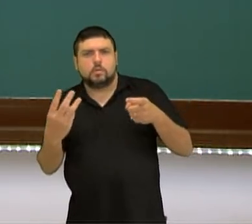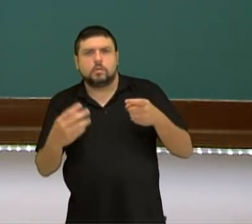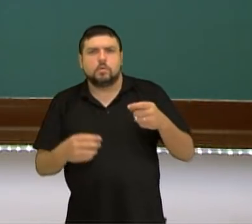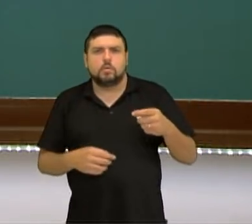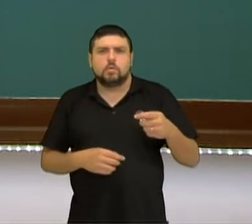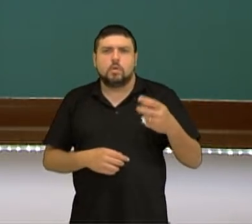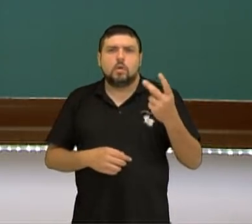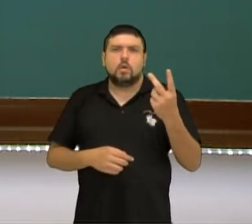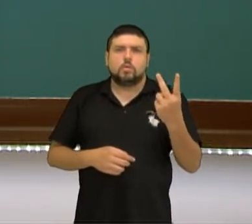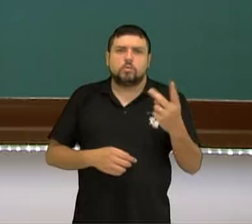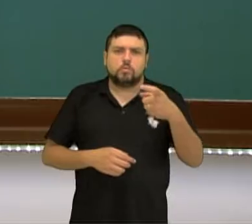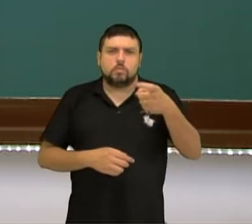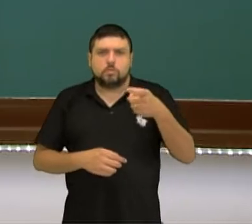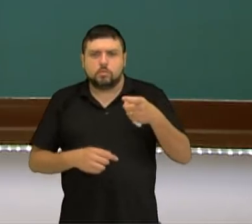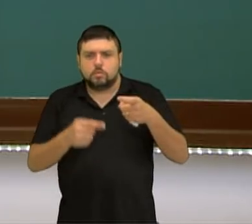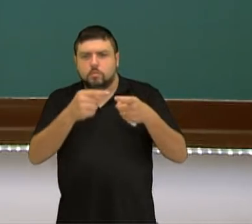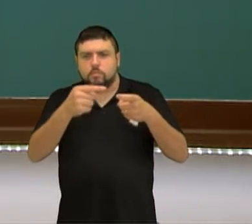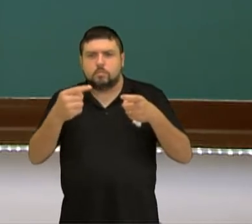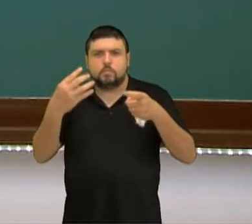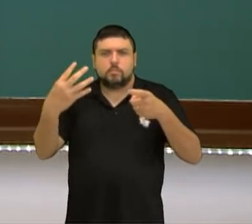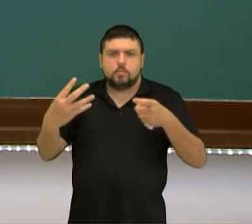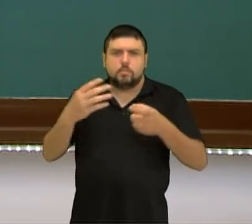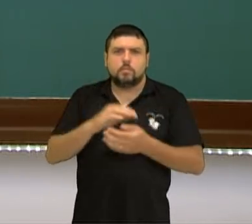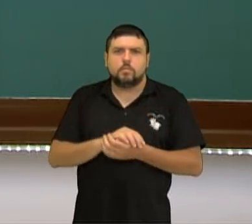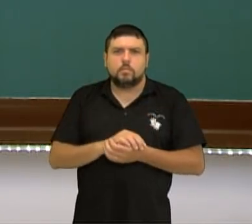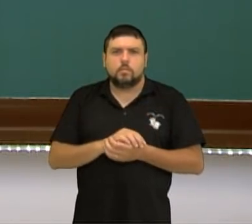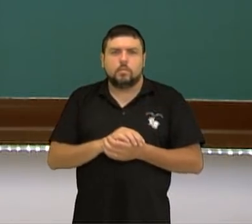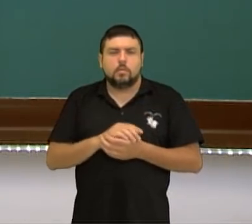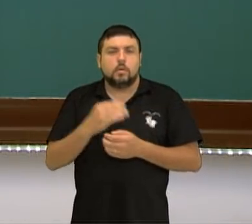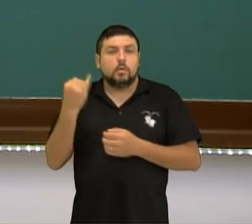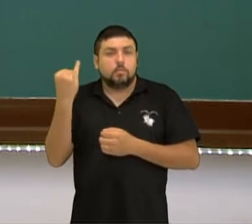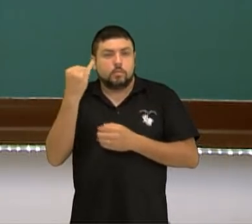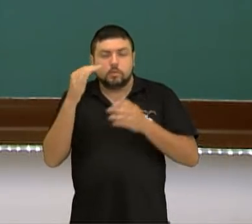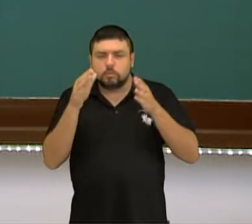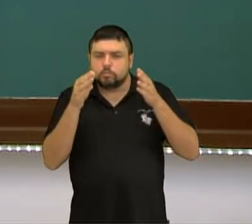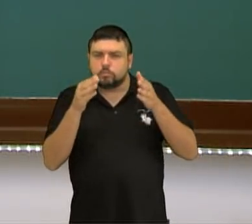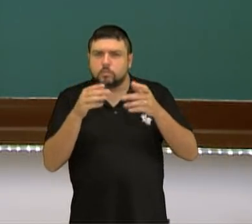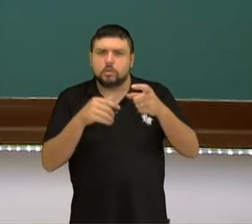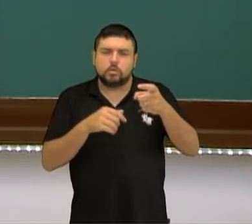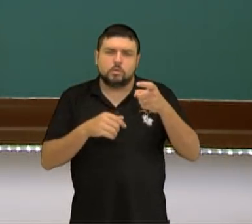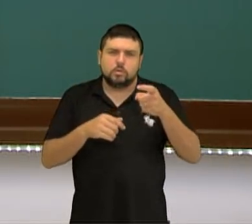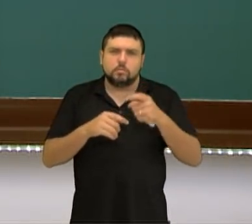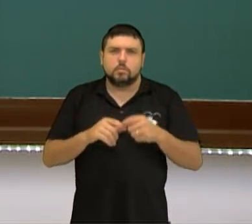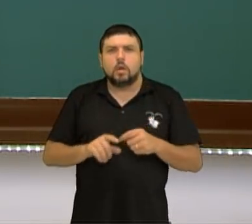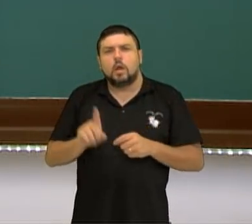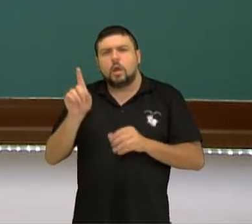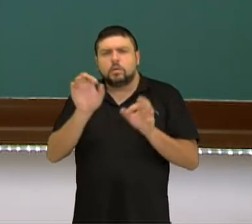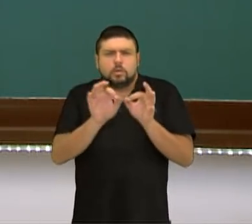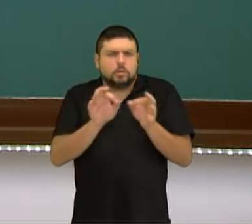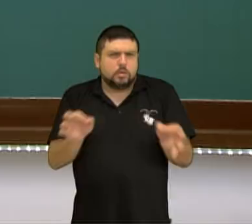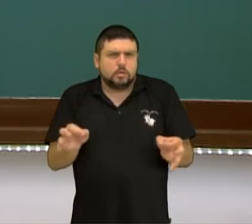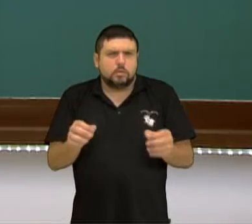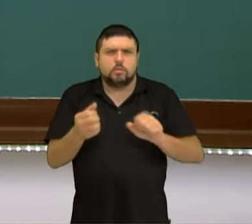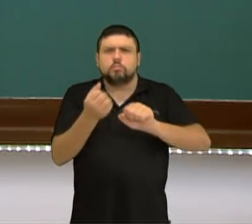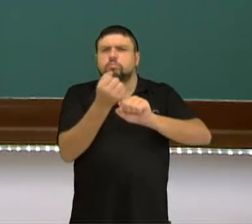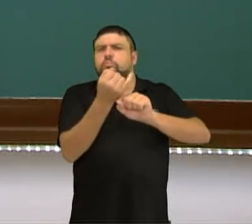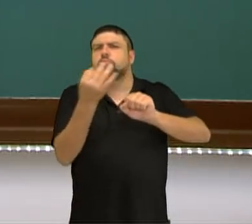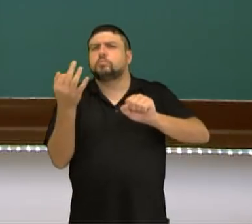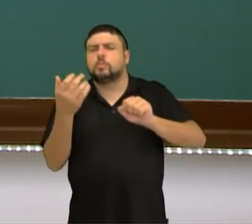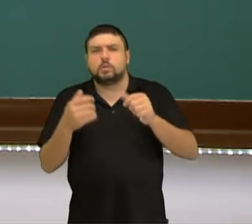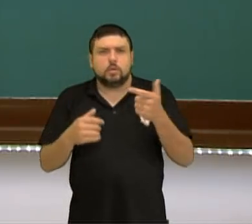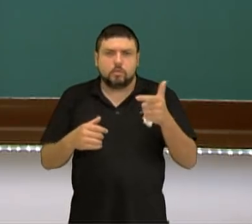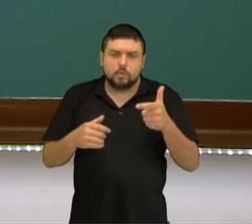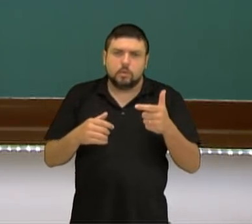o importante é olhar aqui, ó, para a variável x. Ela está de um jeitinho simples, não tem potência, não tem nada? Coloque